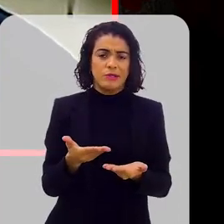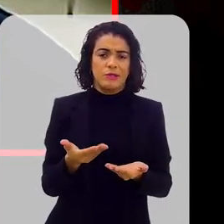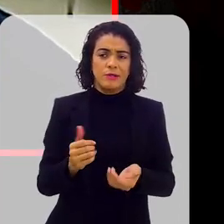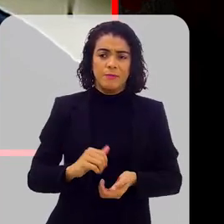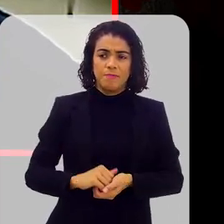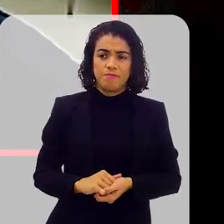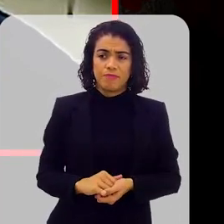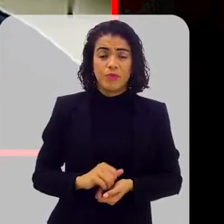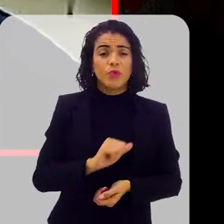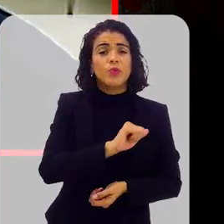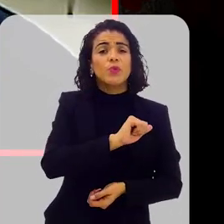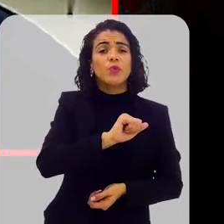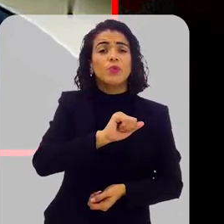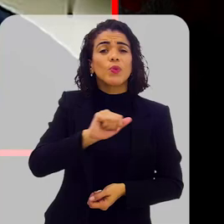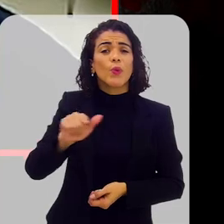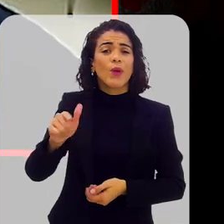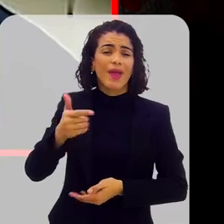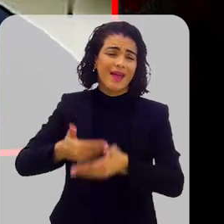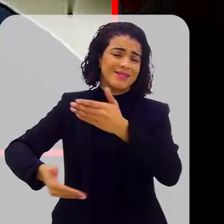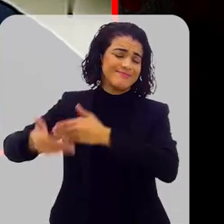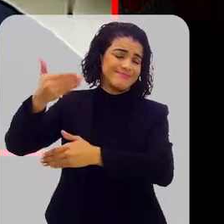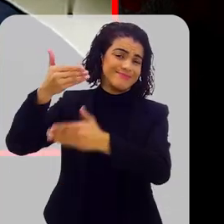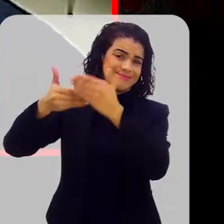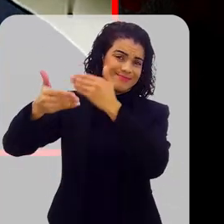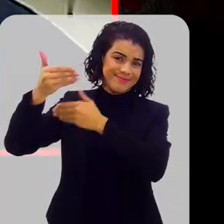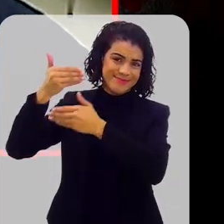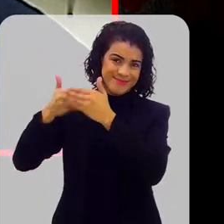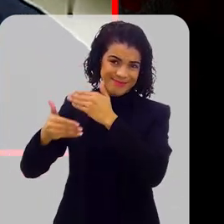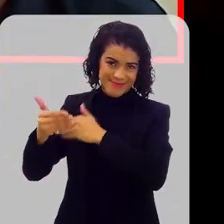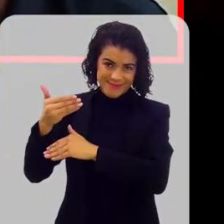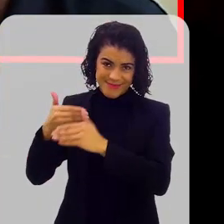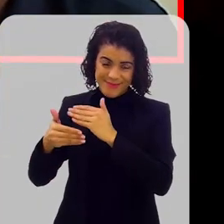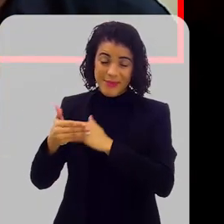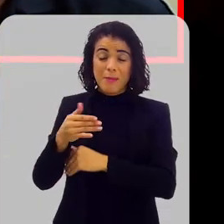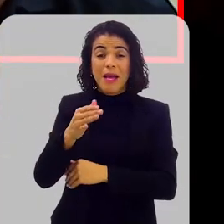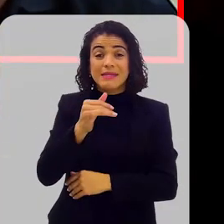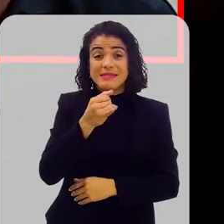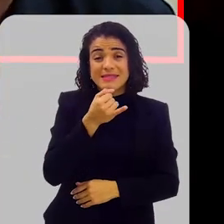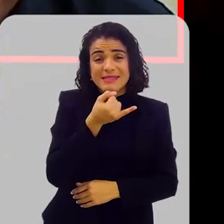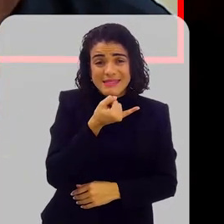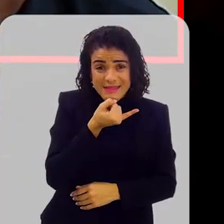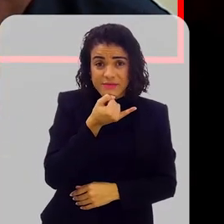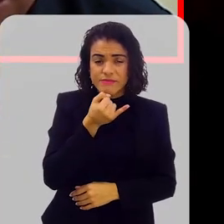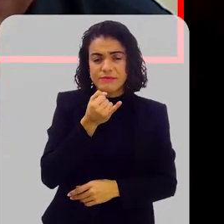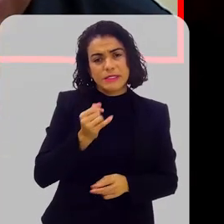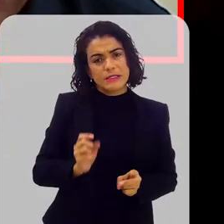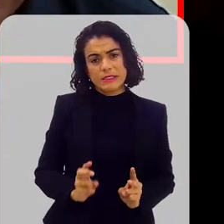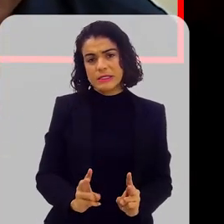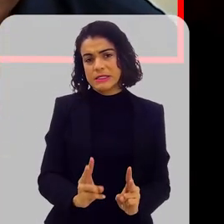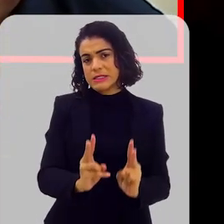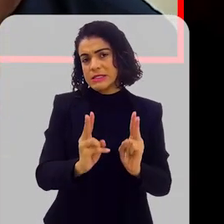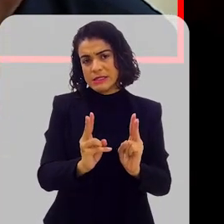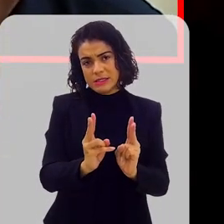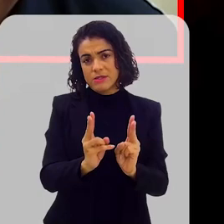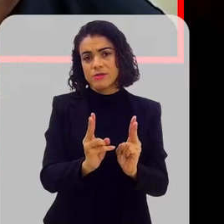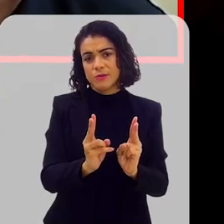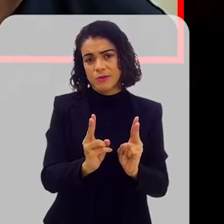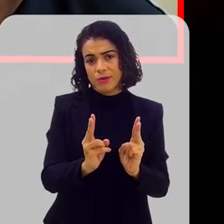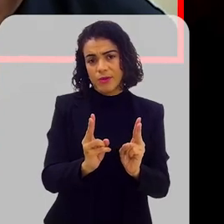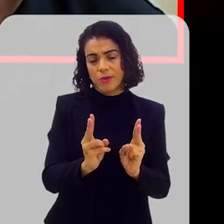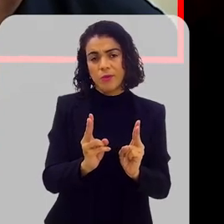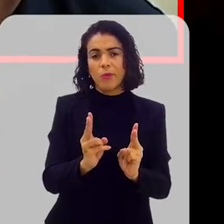gente chama câncer colorretal, né, do que a gente curava no passado. Assim, infelizmente, a gente ainda